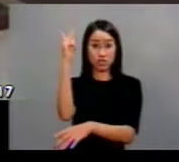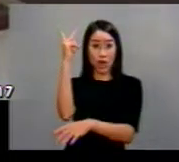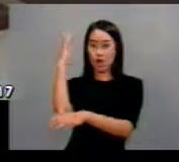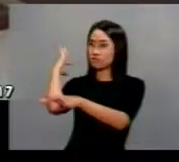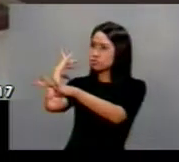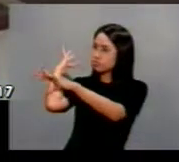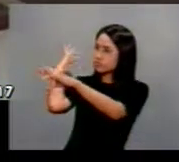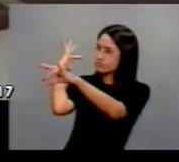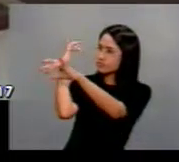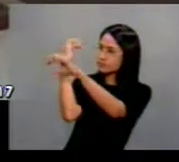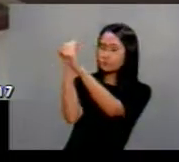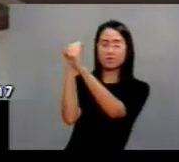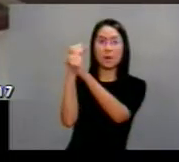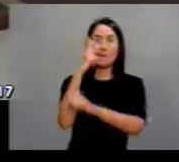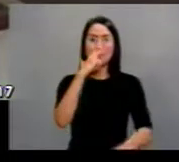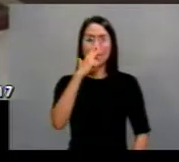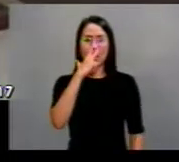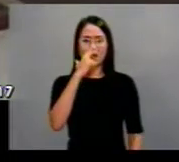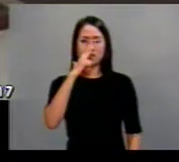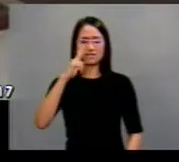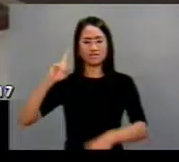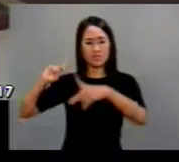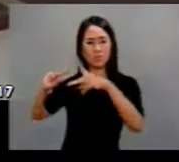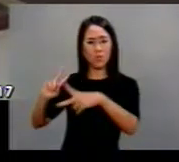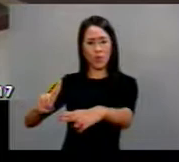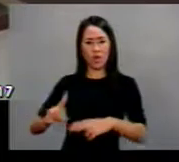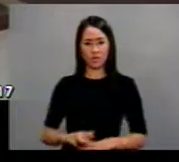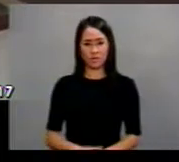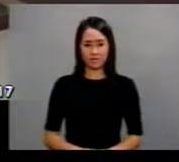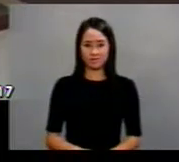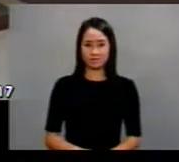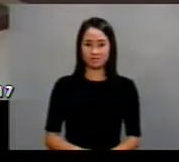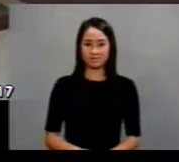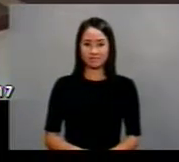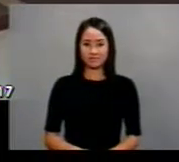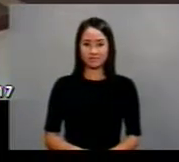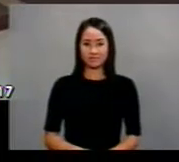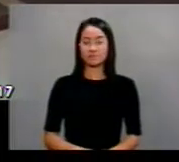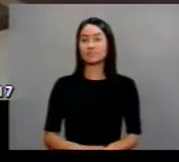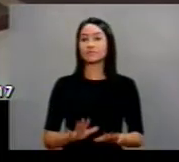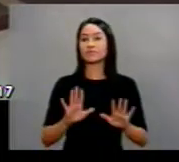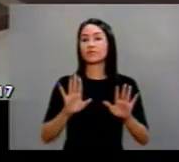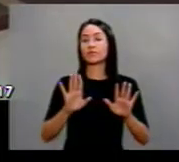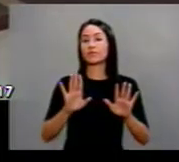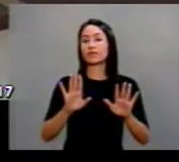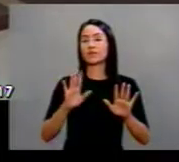sucessão entre as oligarquias, mas nunca